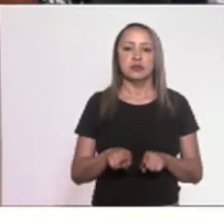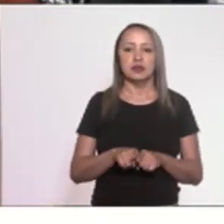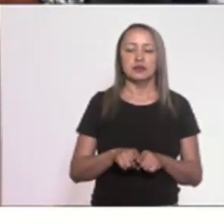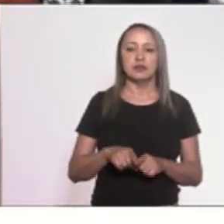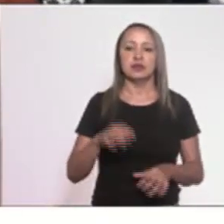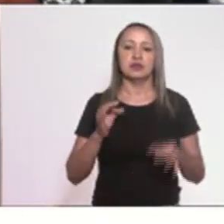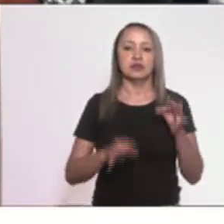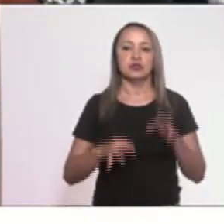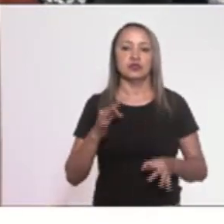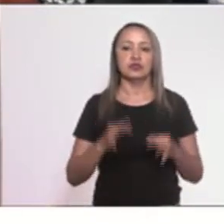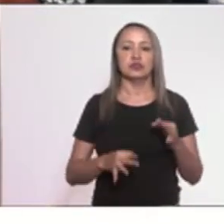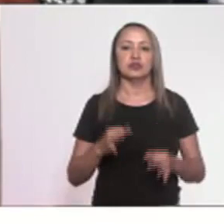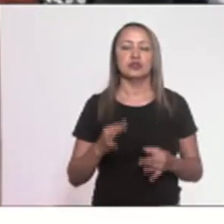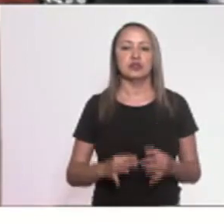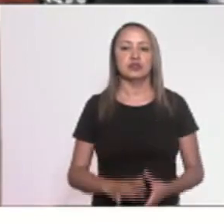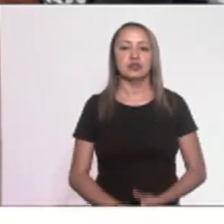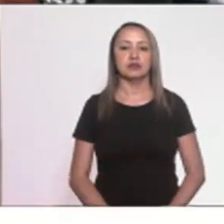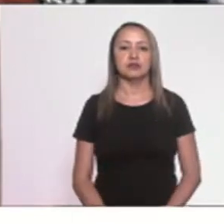Justiça,